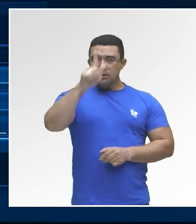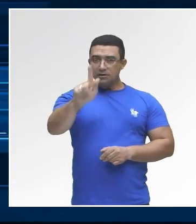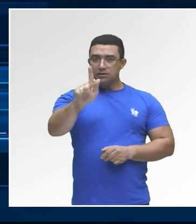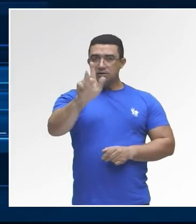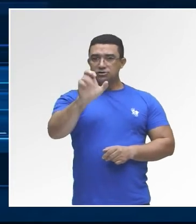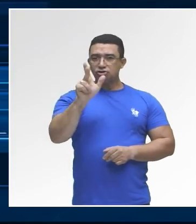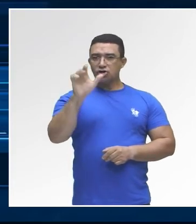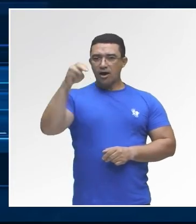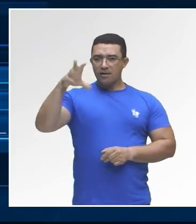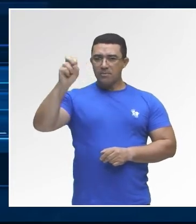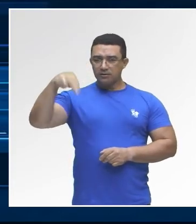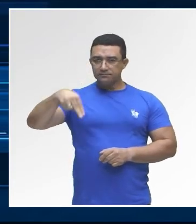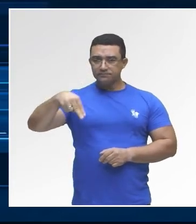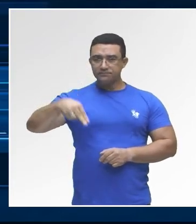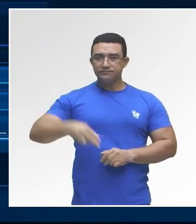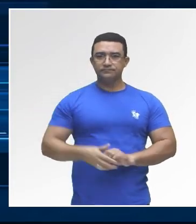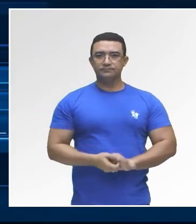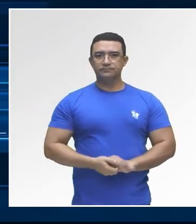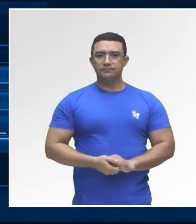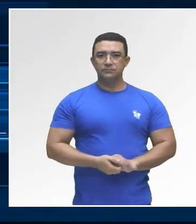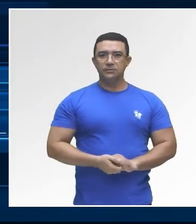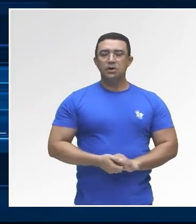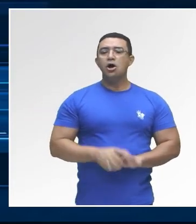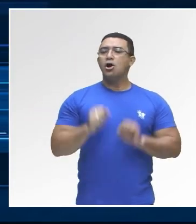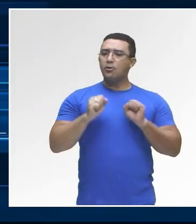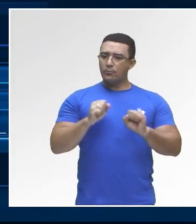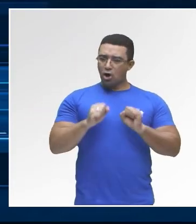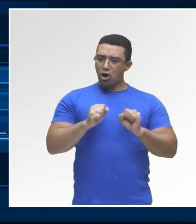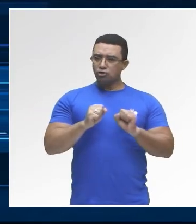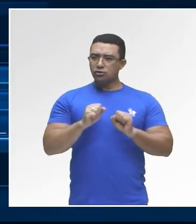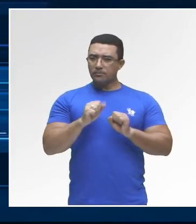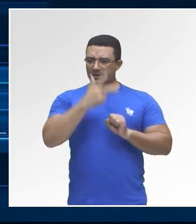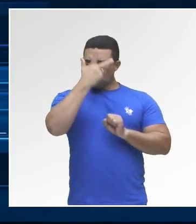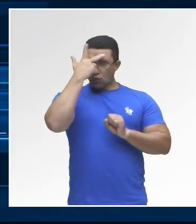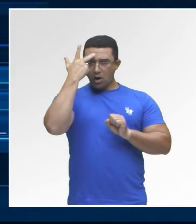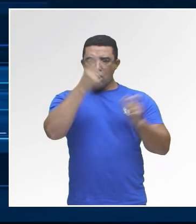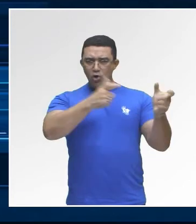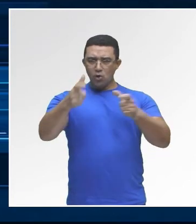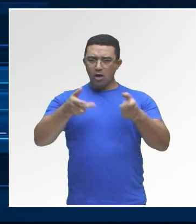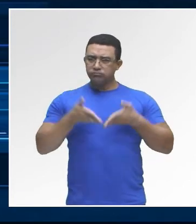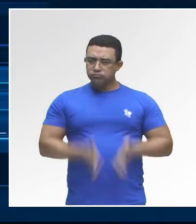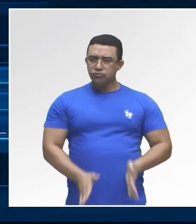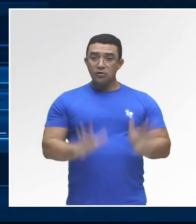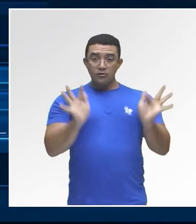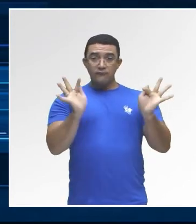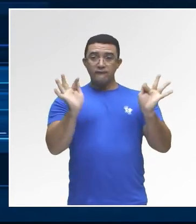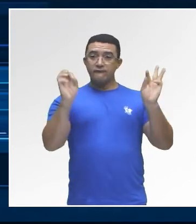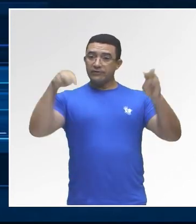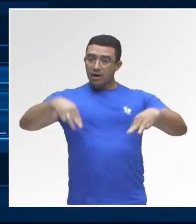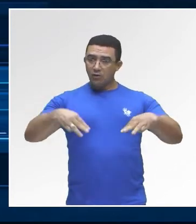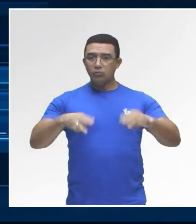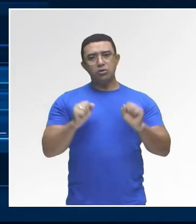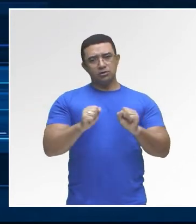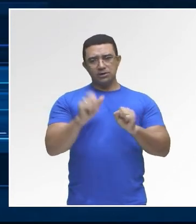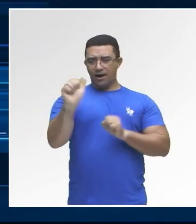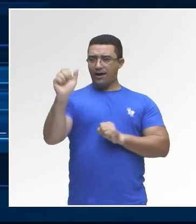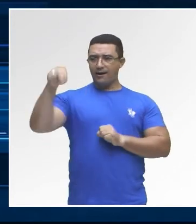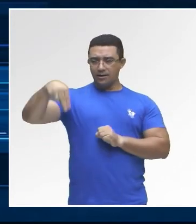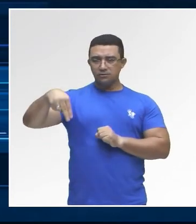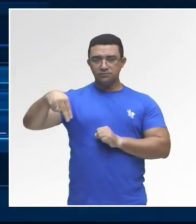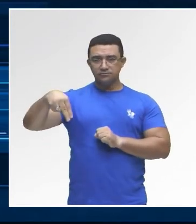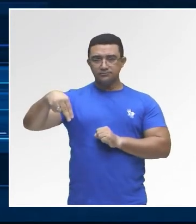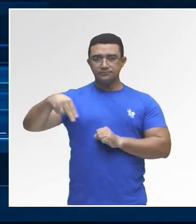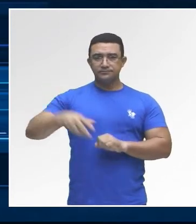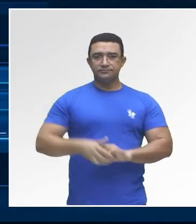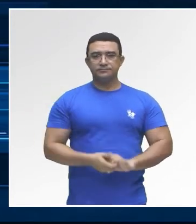alemã. Então, observe que você pode formar a nacionalidade colocando a letra AN lá no final. Tudo bem? Então,